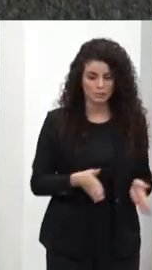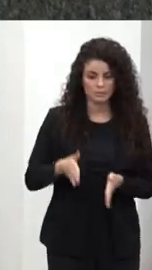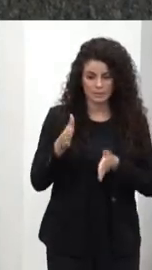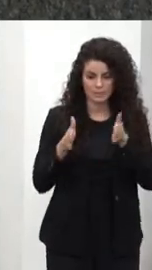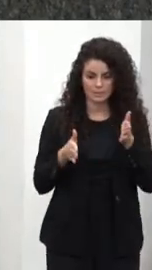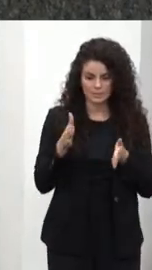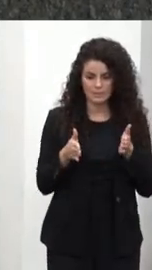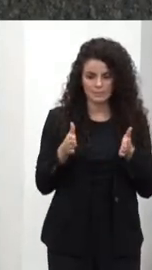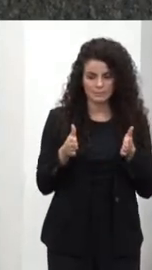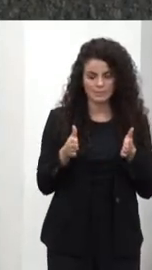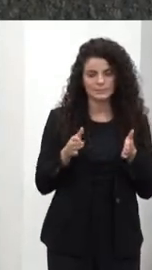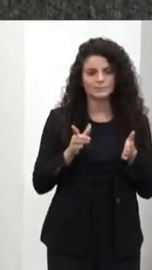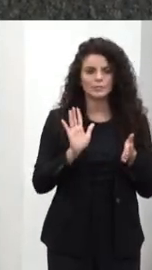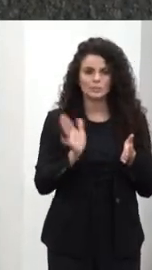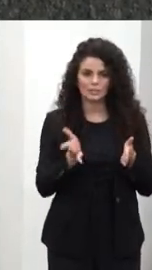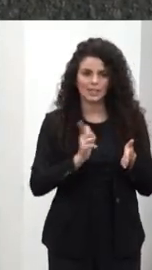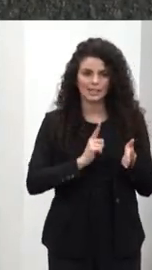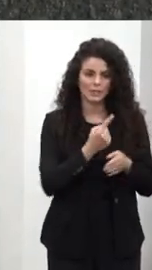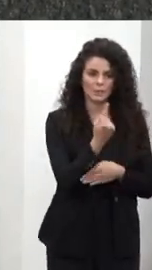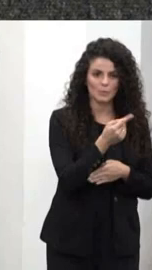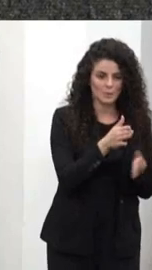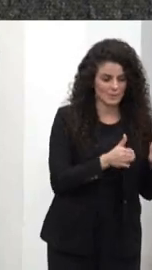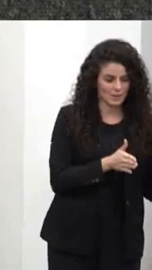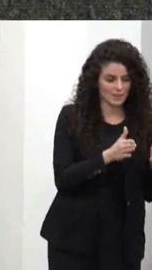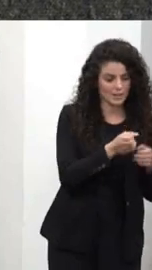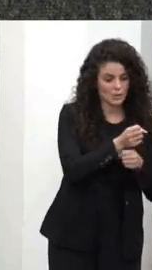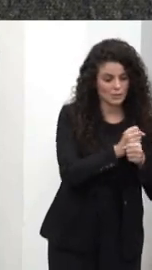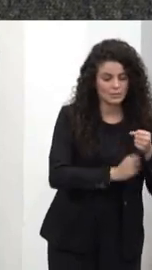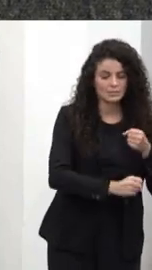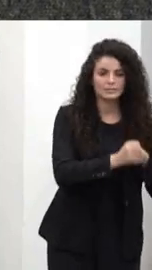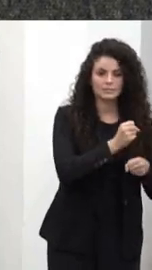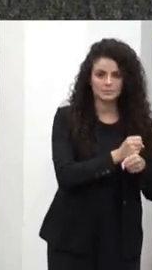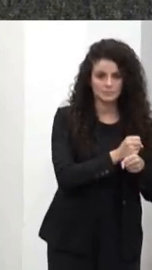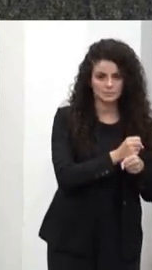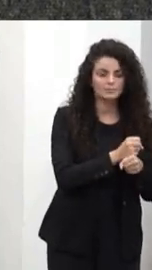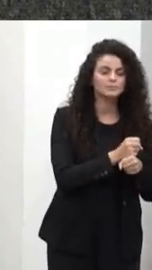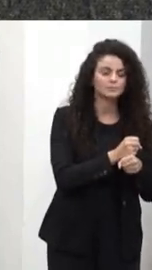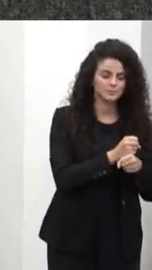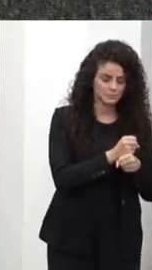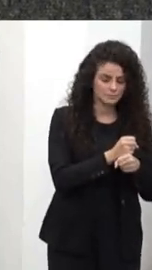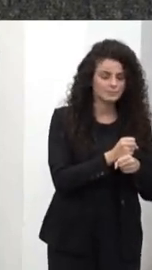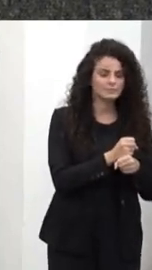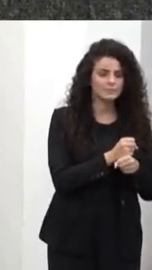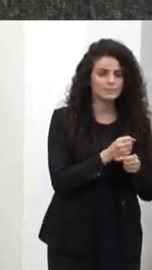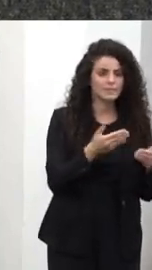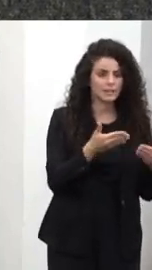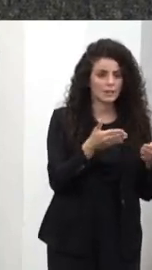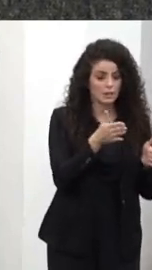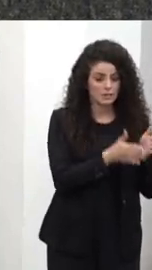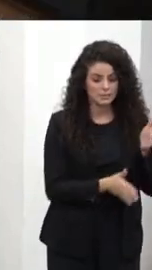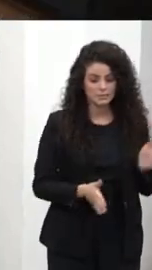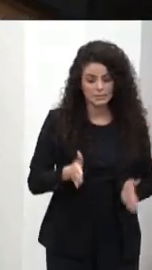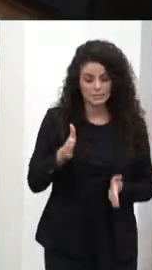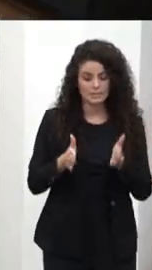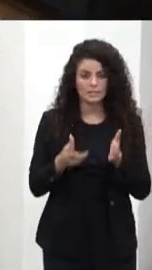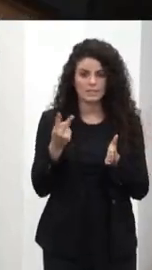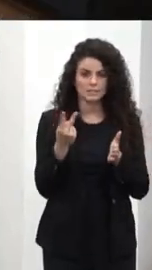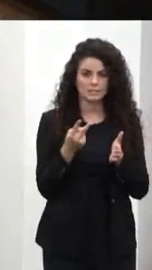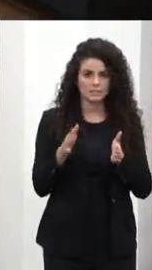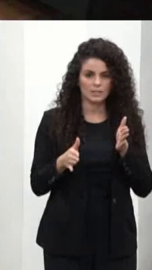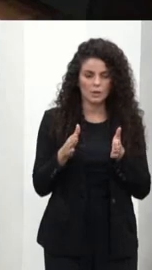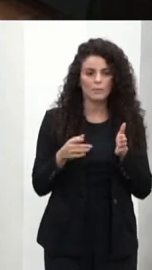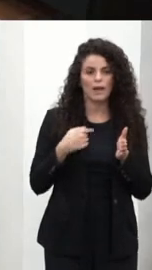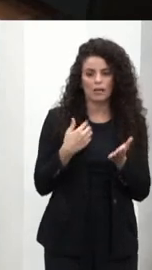primeira no passado não nessa Gestão na outra e Eu tratei disso como mim que em Brasília